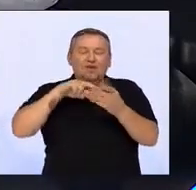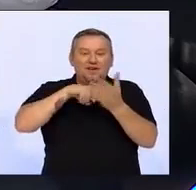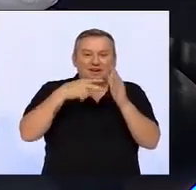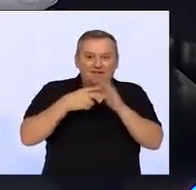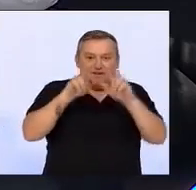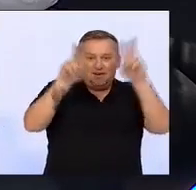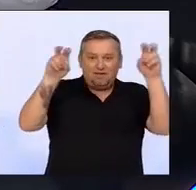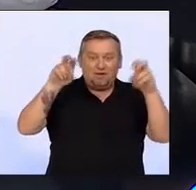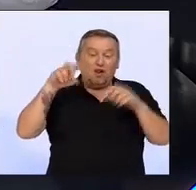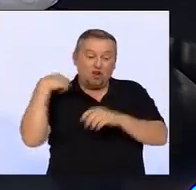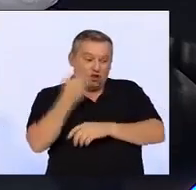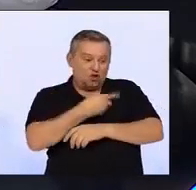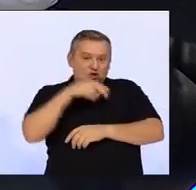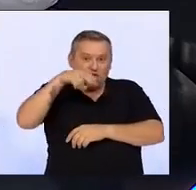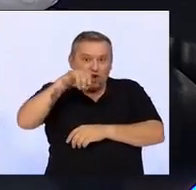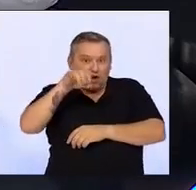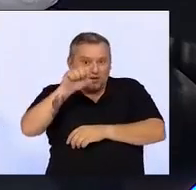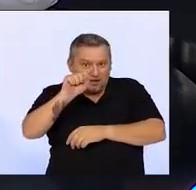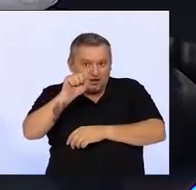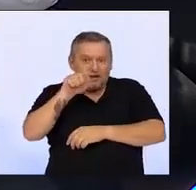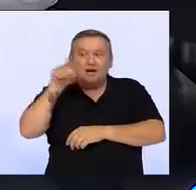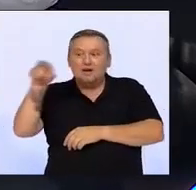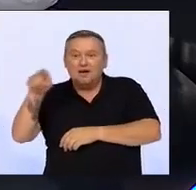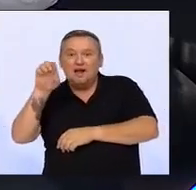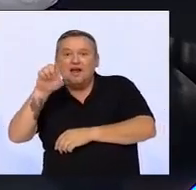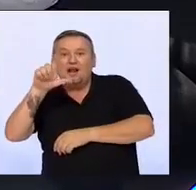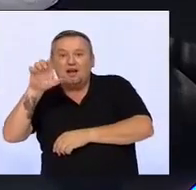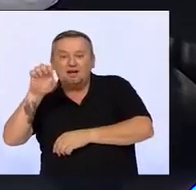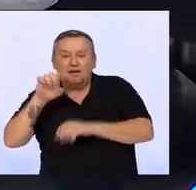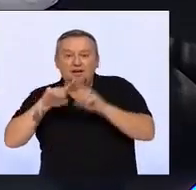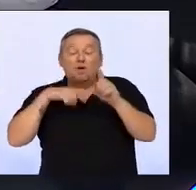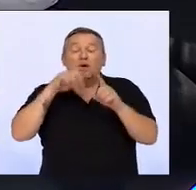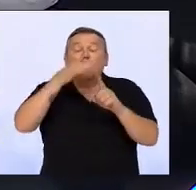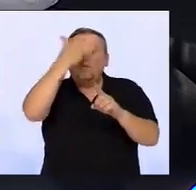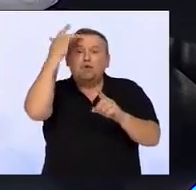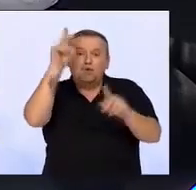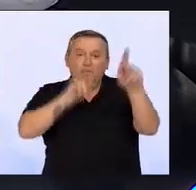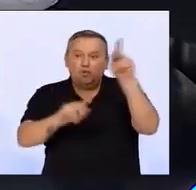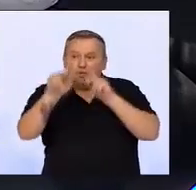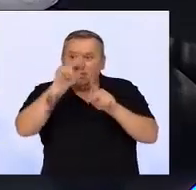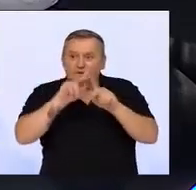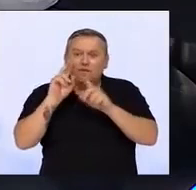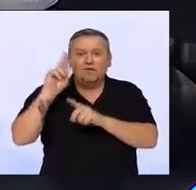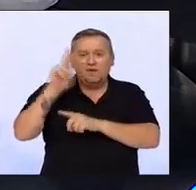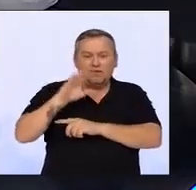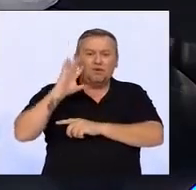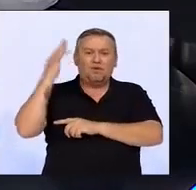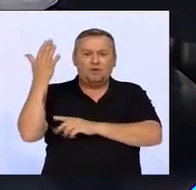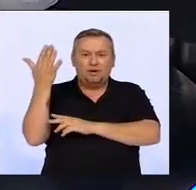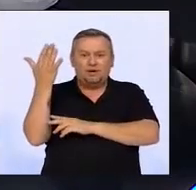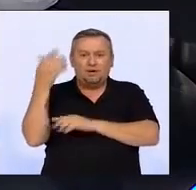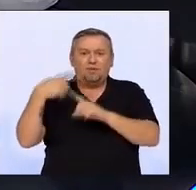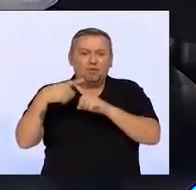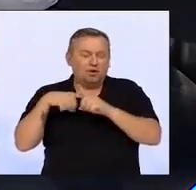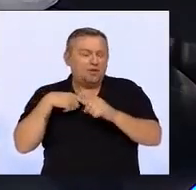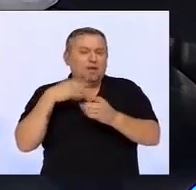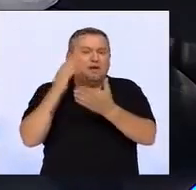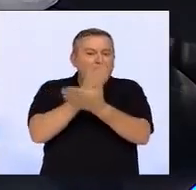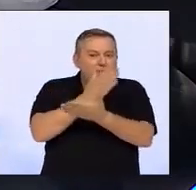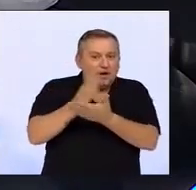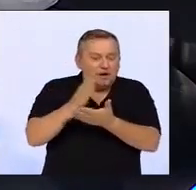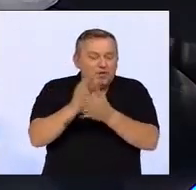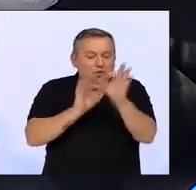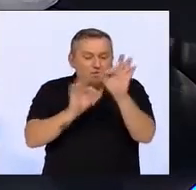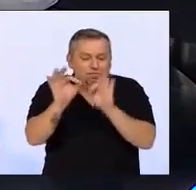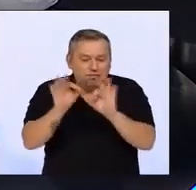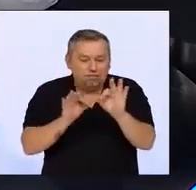povo. Dia e noite. Quem é inimigo do povo, né, está a meio caminho de ser eliminado. Então, esses inimigos do povo se organizam